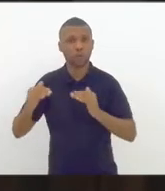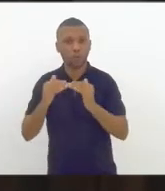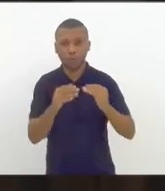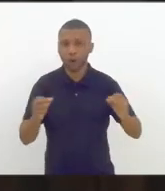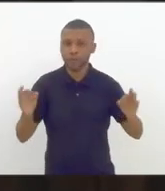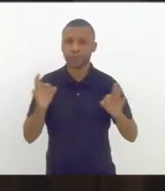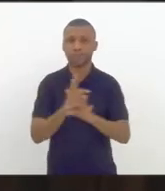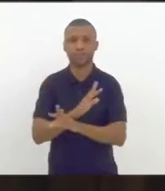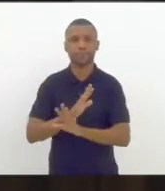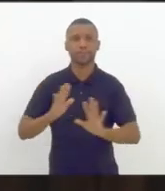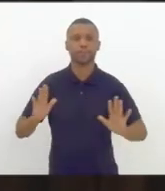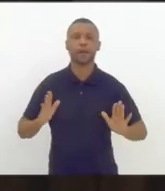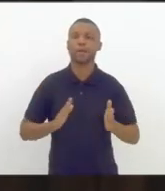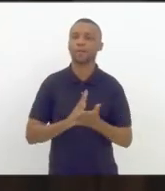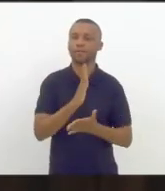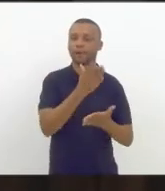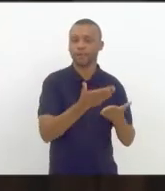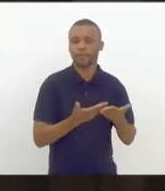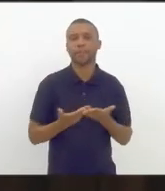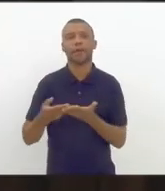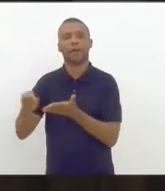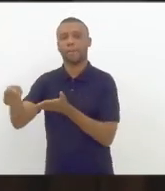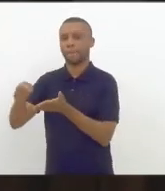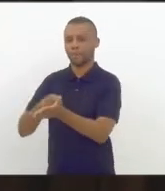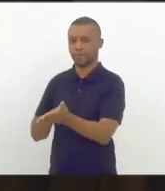como estão, aprovado, vai à promulgação.